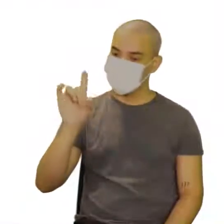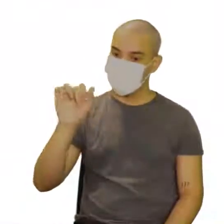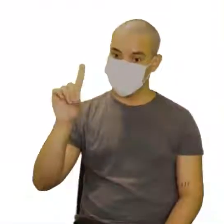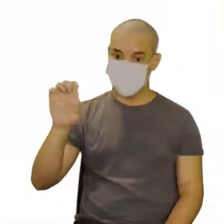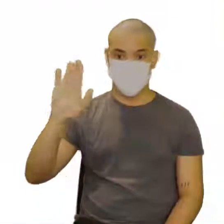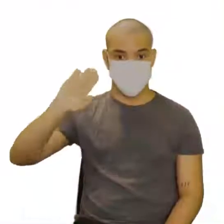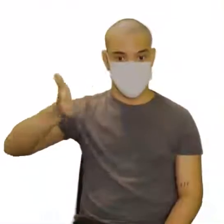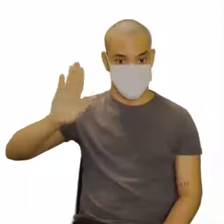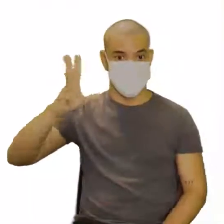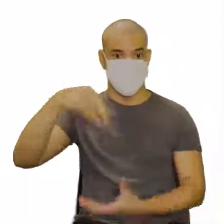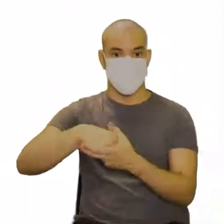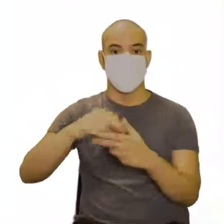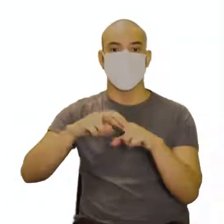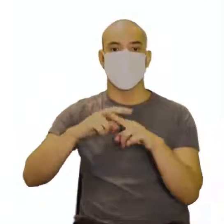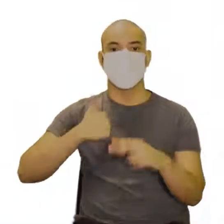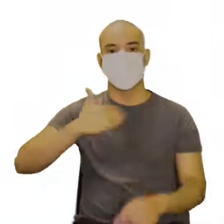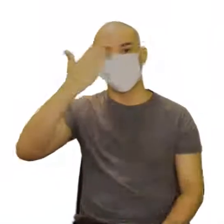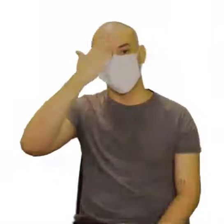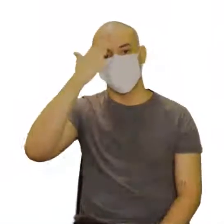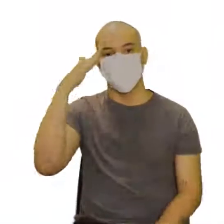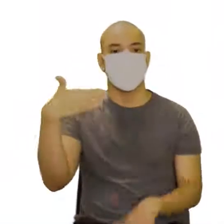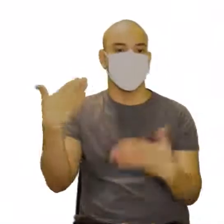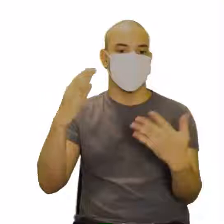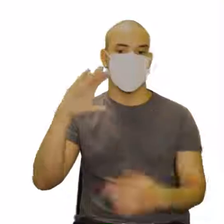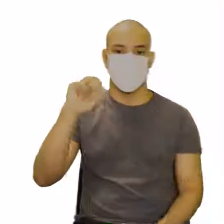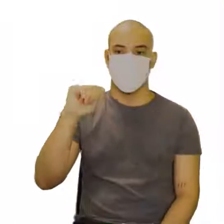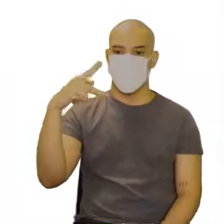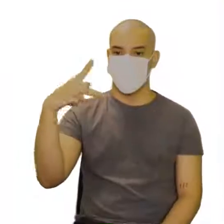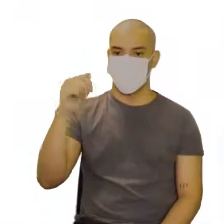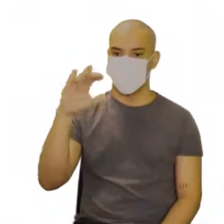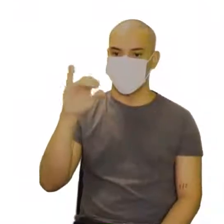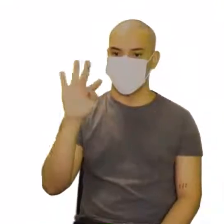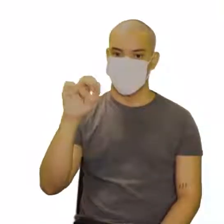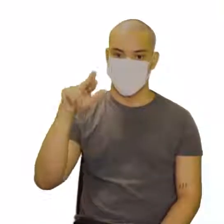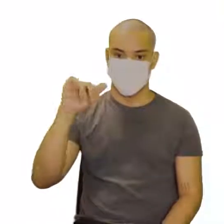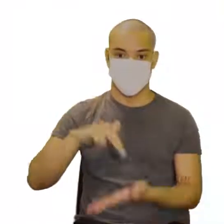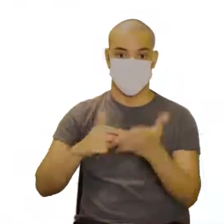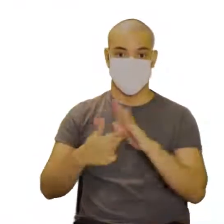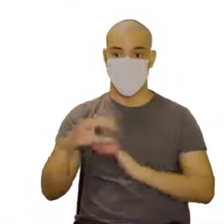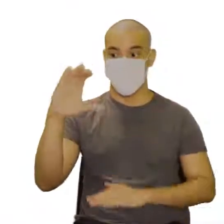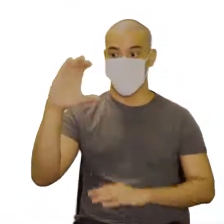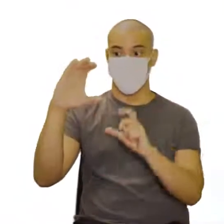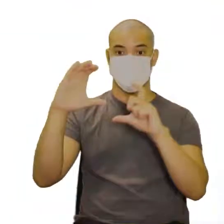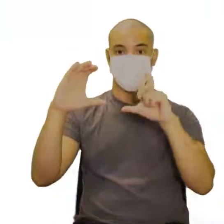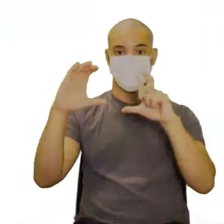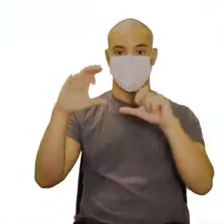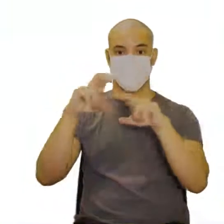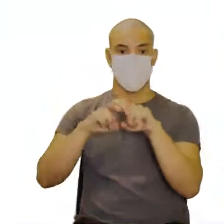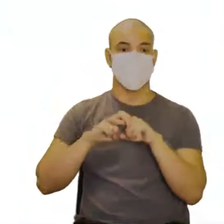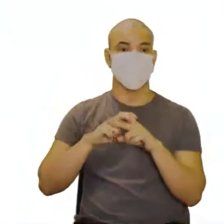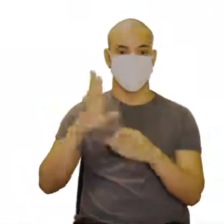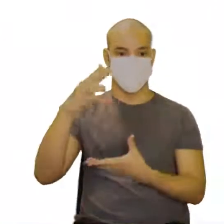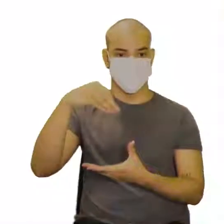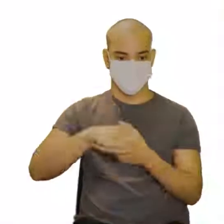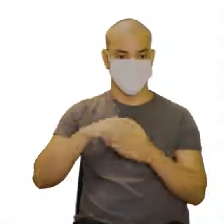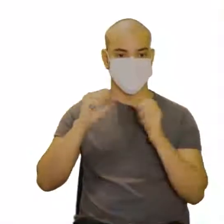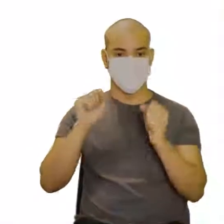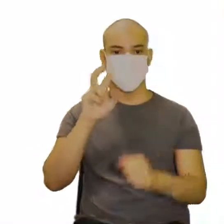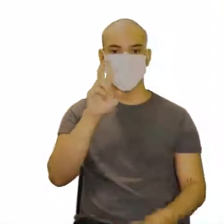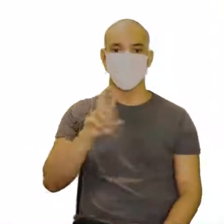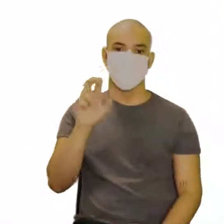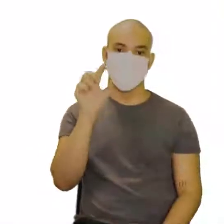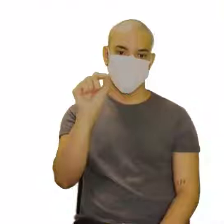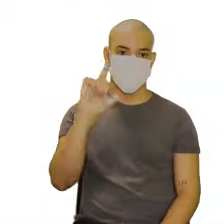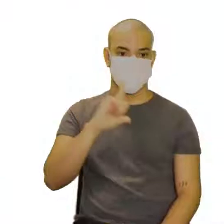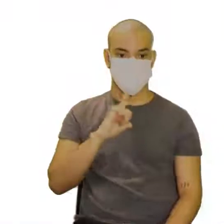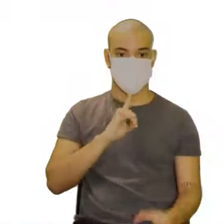e ele quer justamente a capacitância, ok? Que é o C maiúsculo. Bom, nesse caso aqui nós podemos observar que como